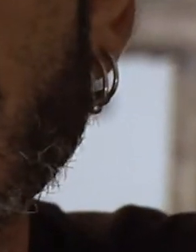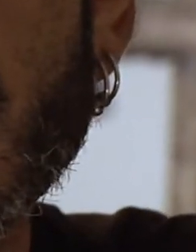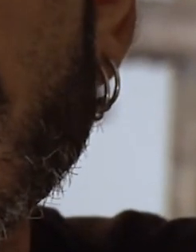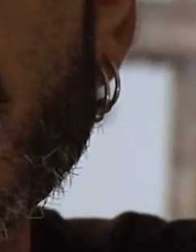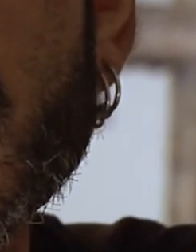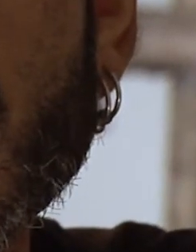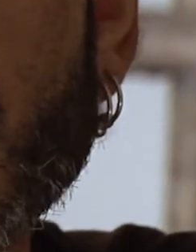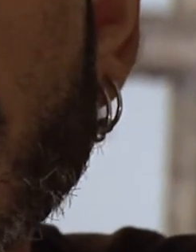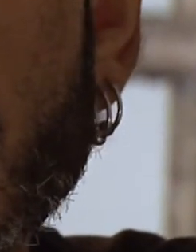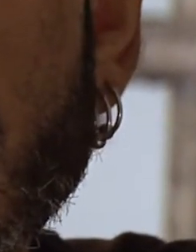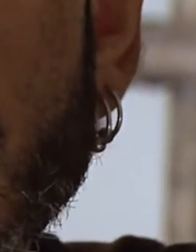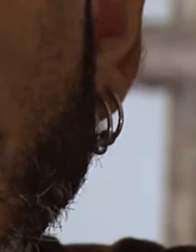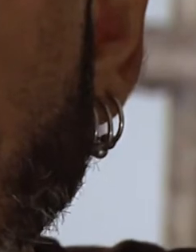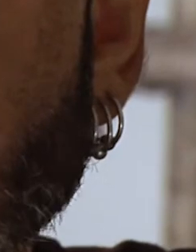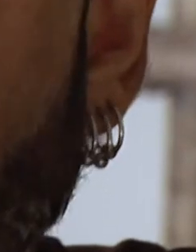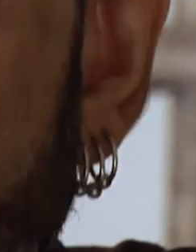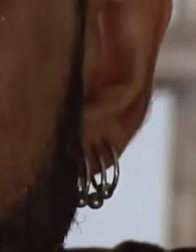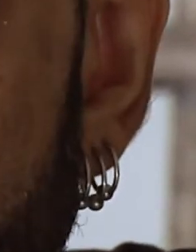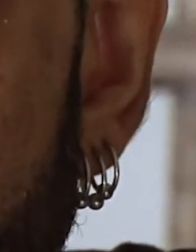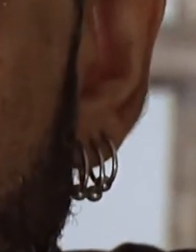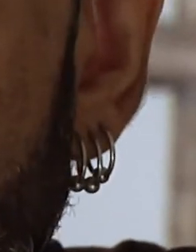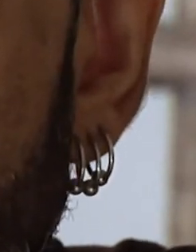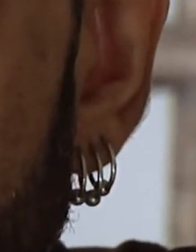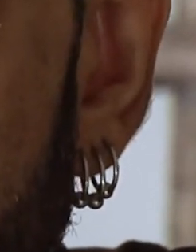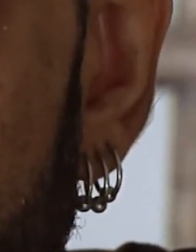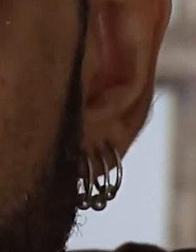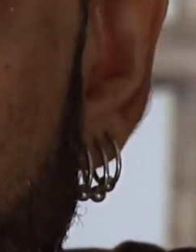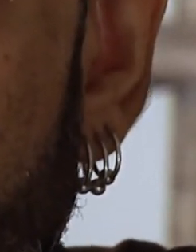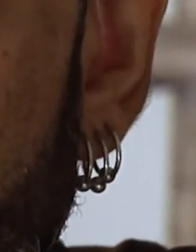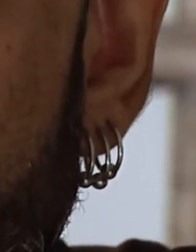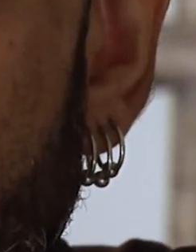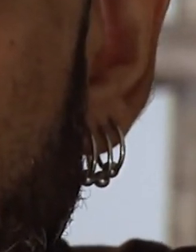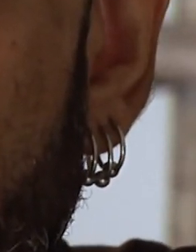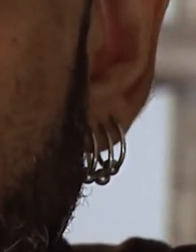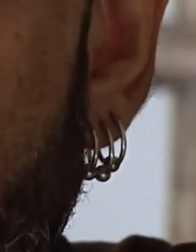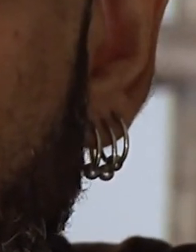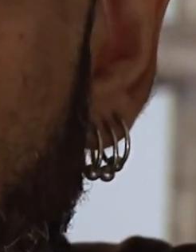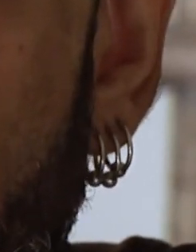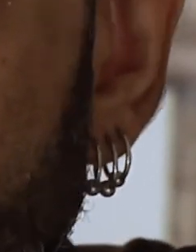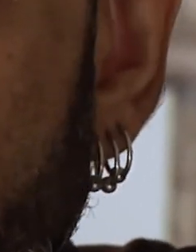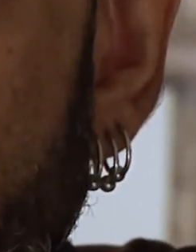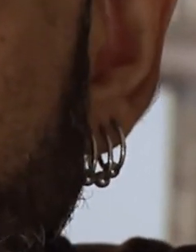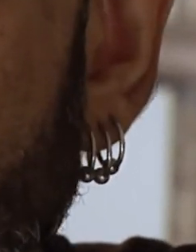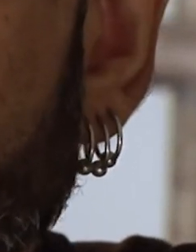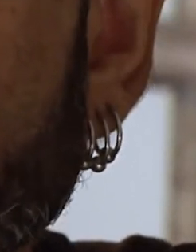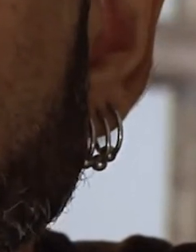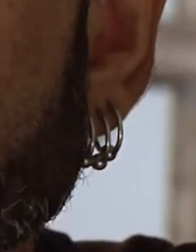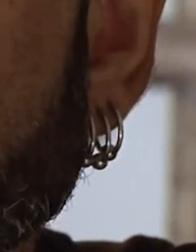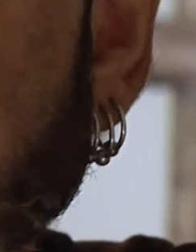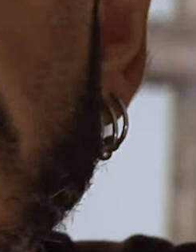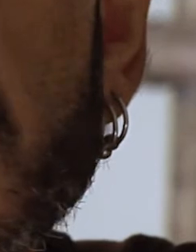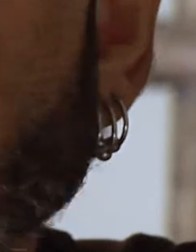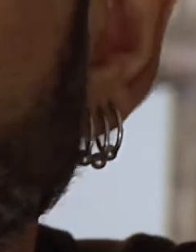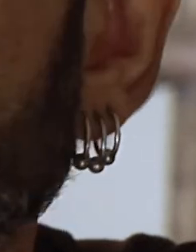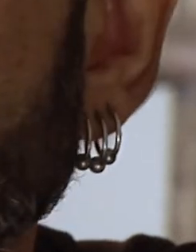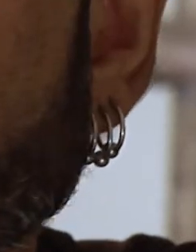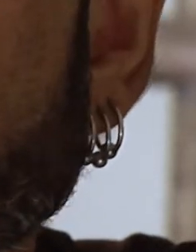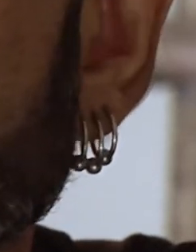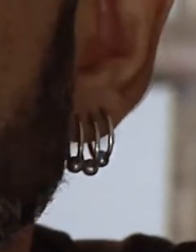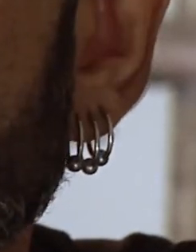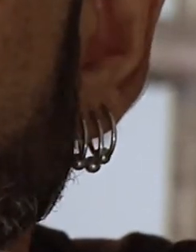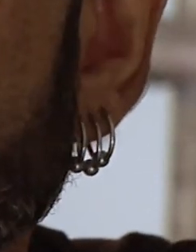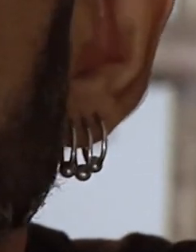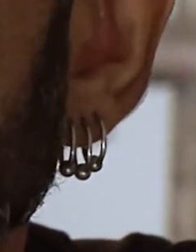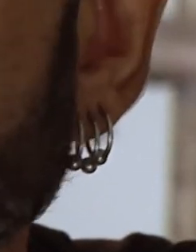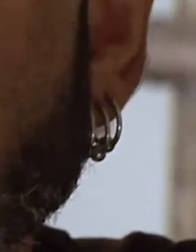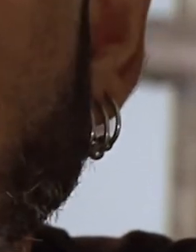porque a informação, a cultura, a arte me salvou de ser tudo de ruim.